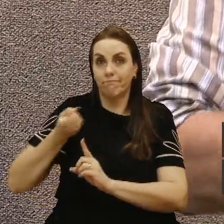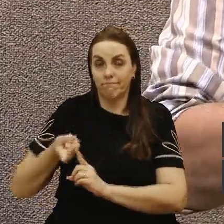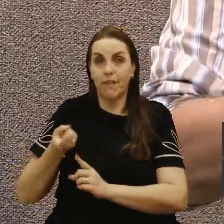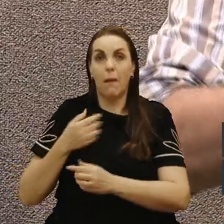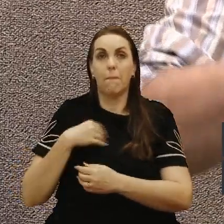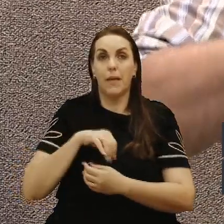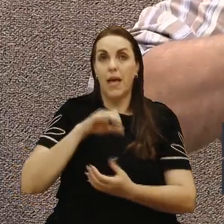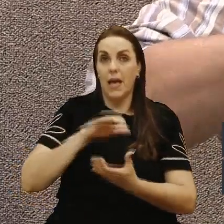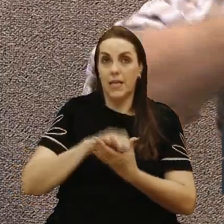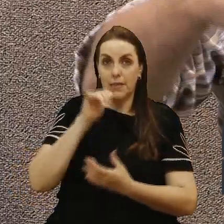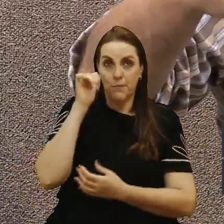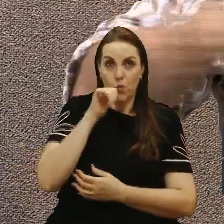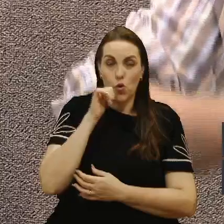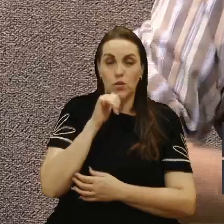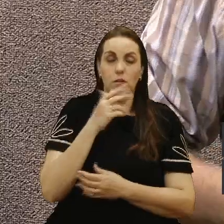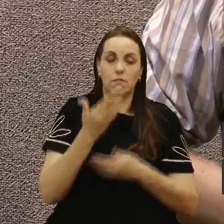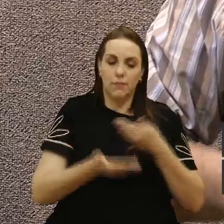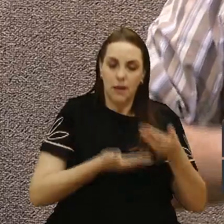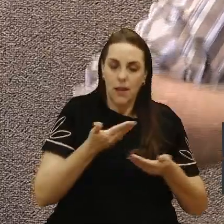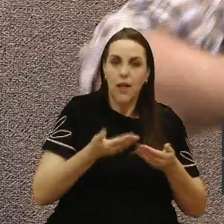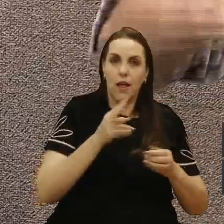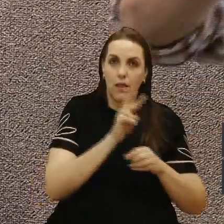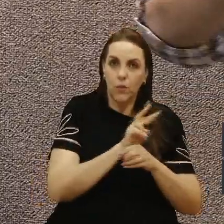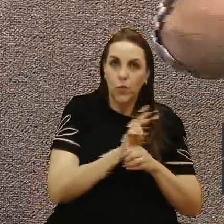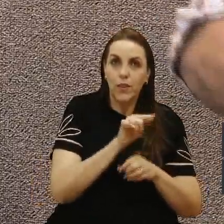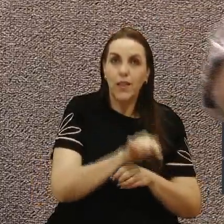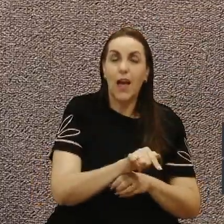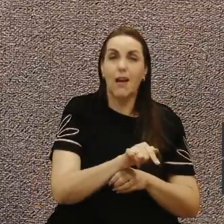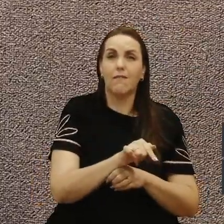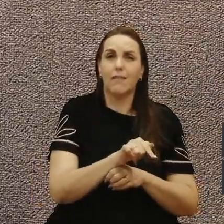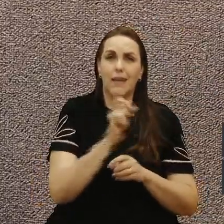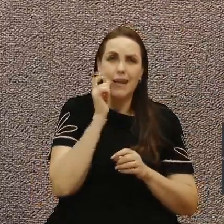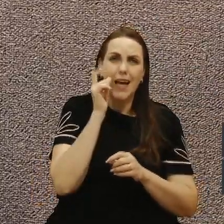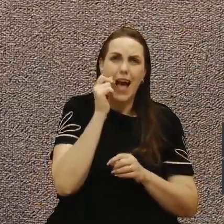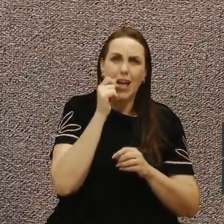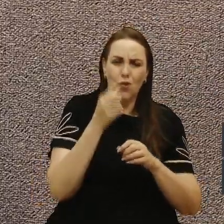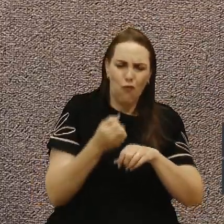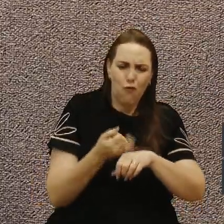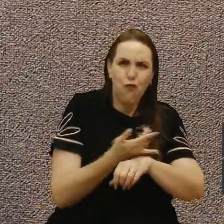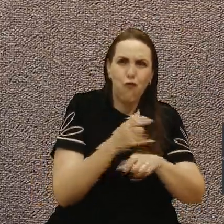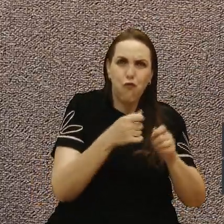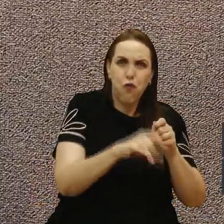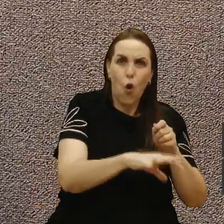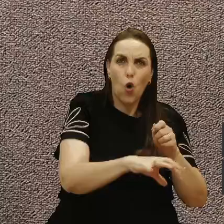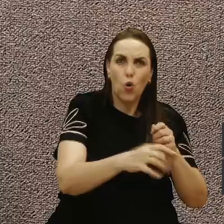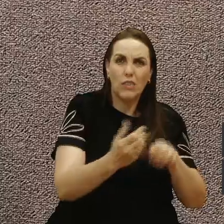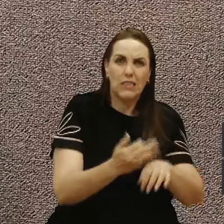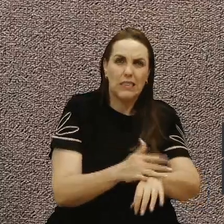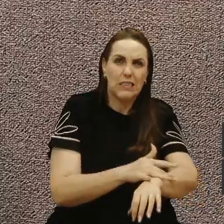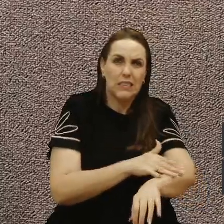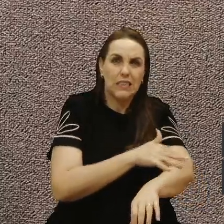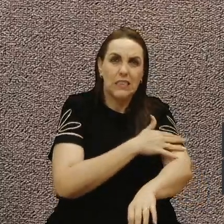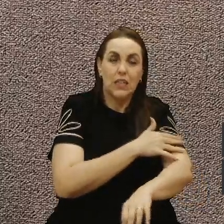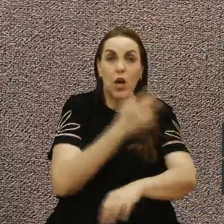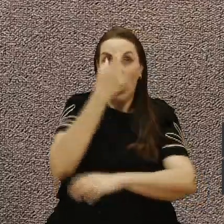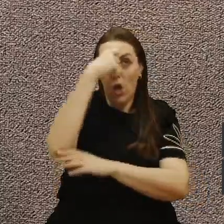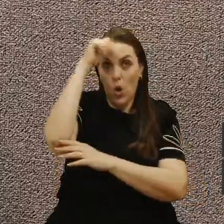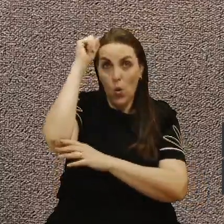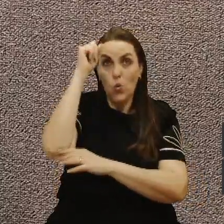que foi queimado, todo o lombo do gato queimado, mas a UCS, o hospital